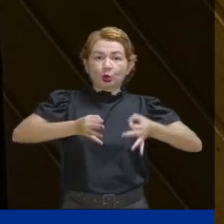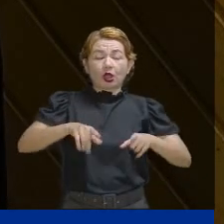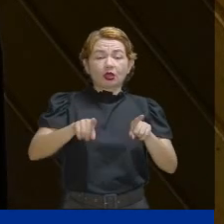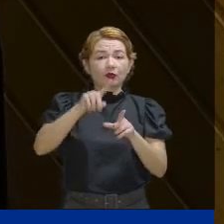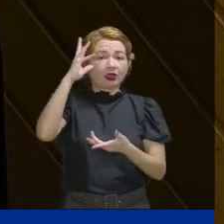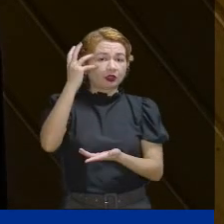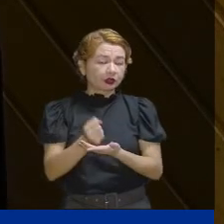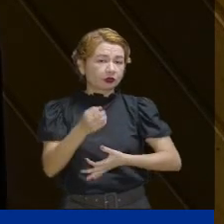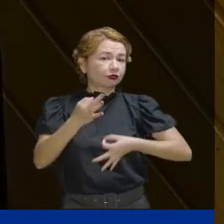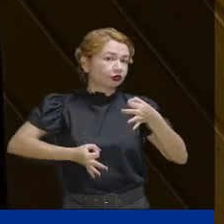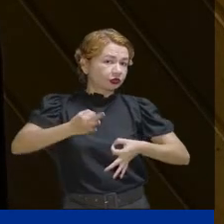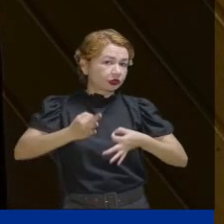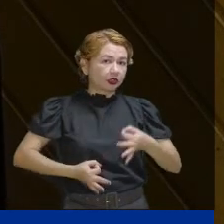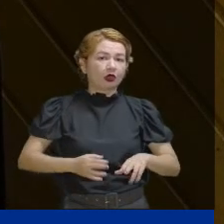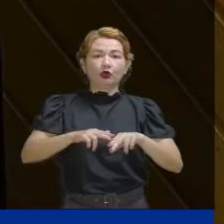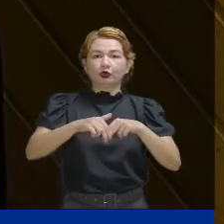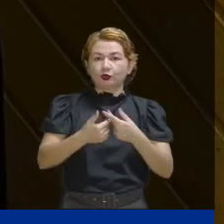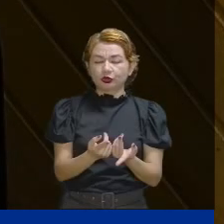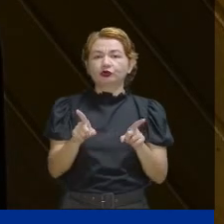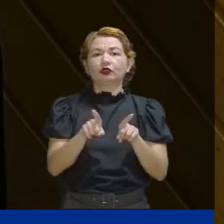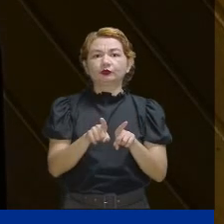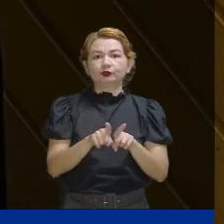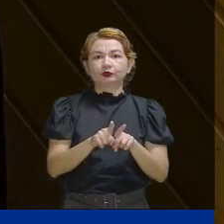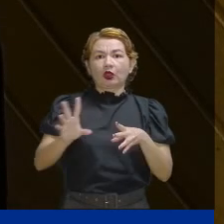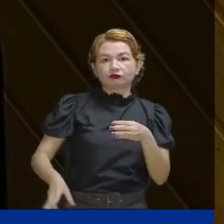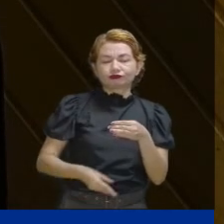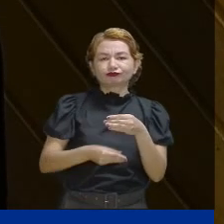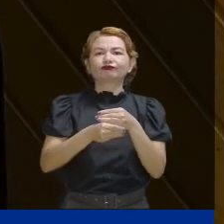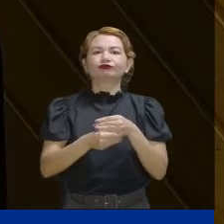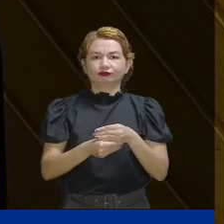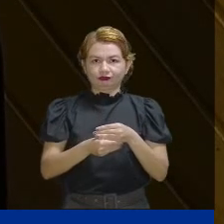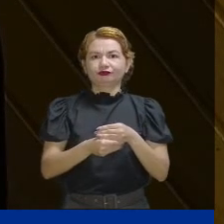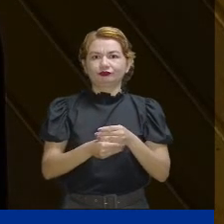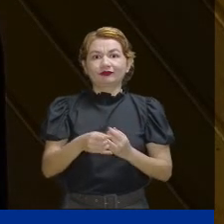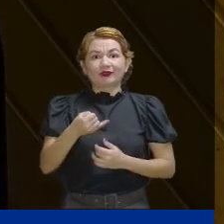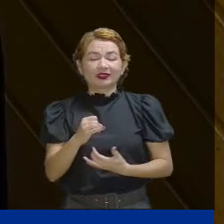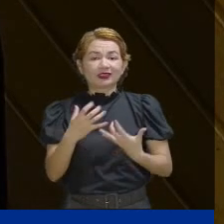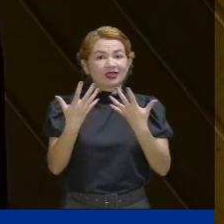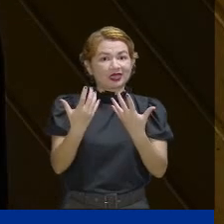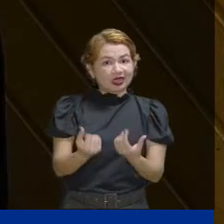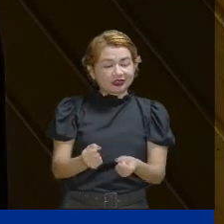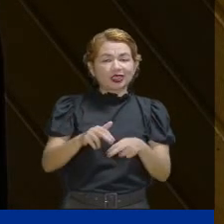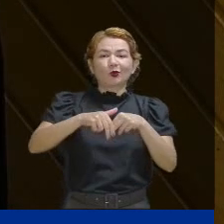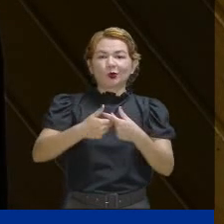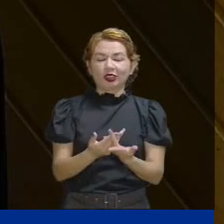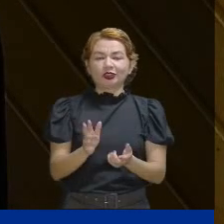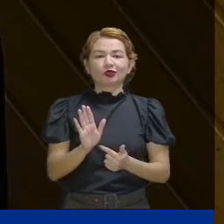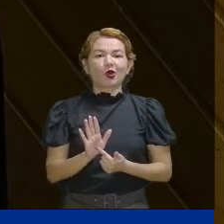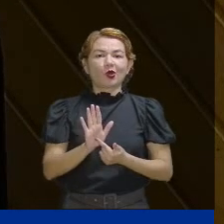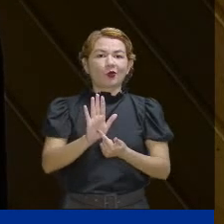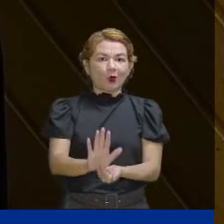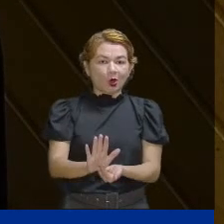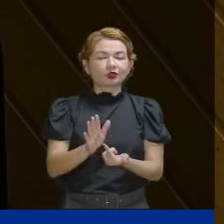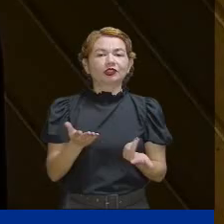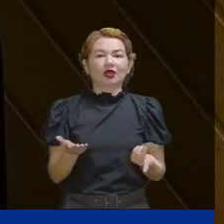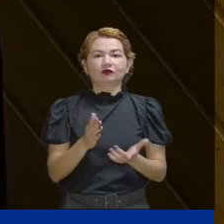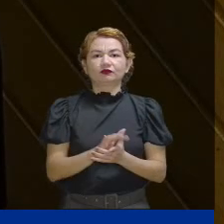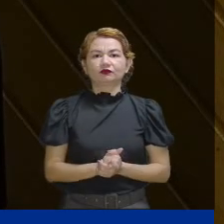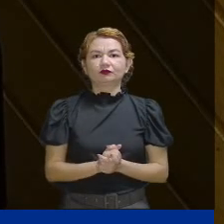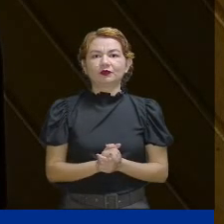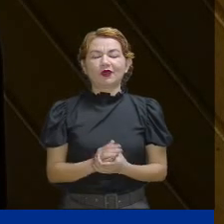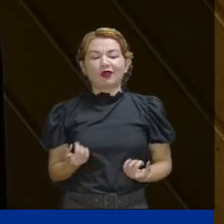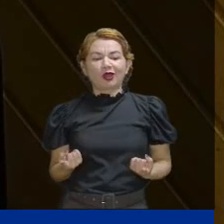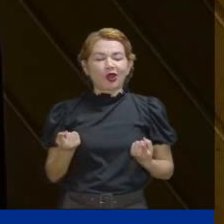das decisões judiciais. Por essa razão, reitero que admitir tal expediente representaria, inevitavelmente,